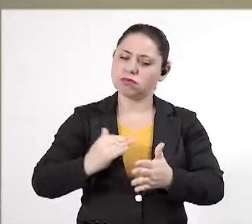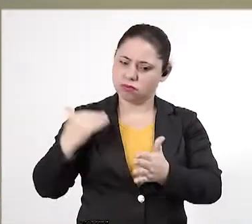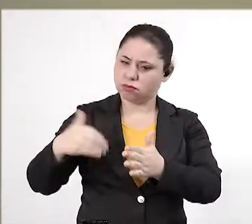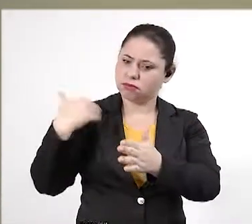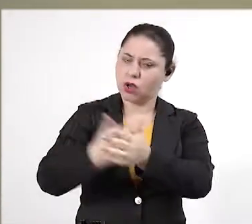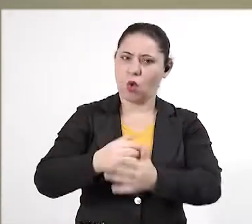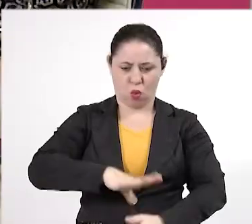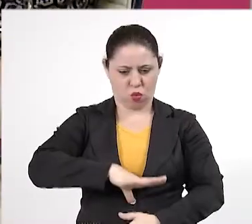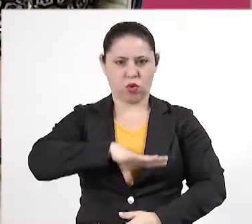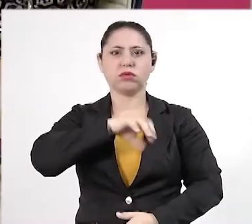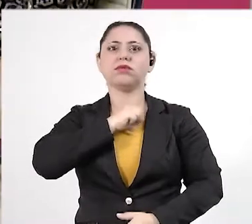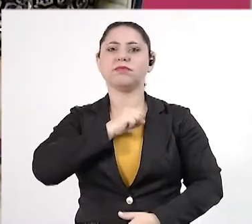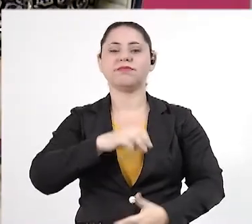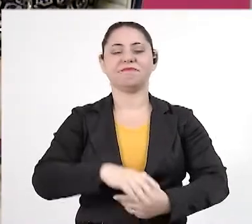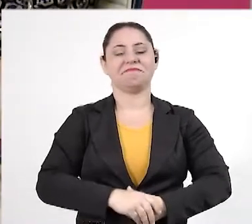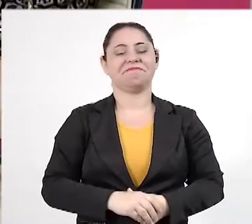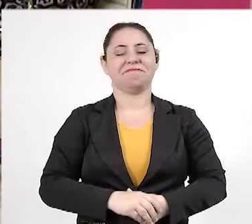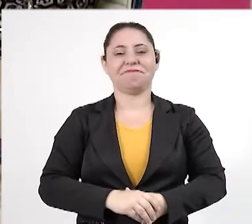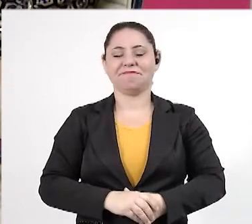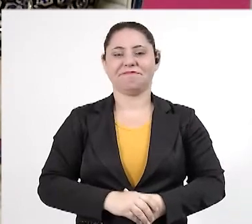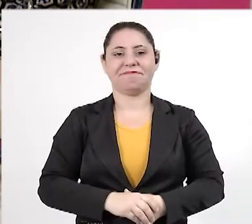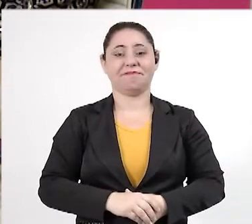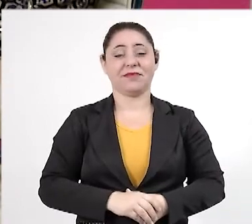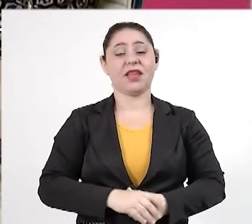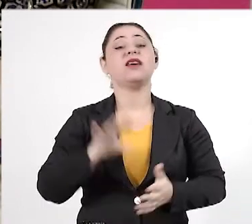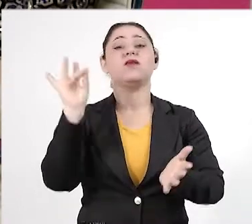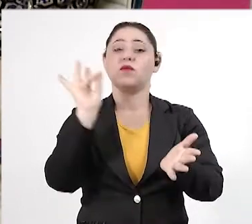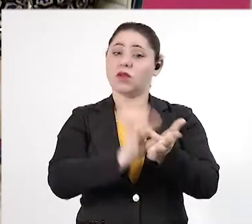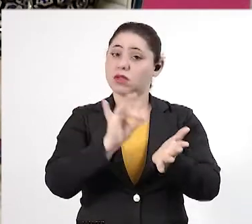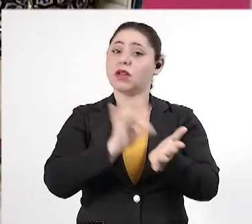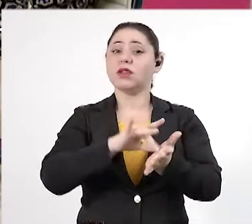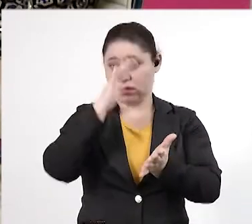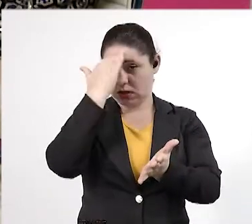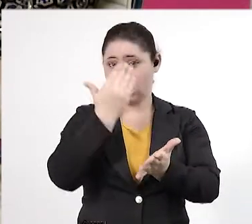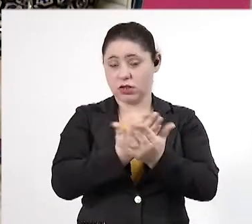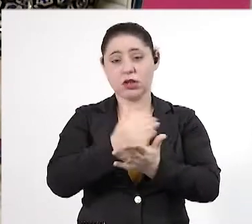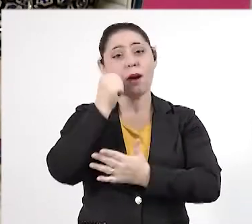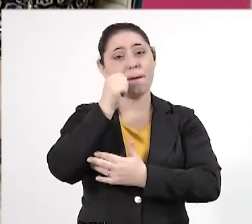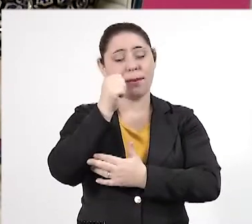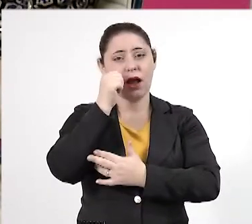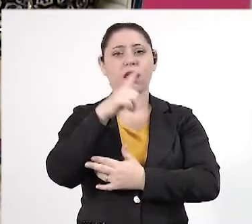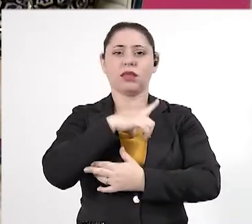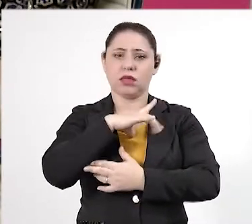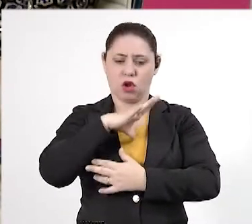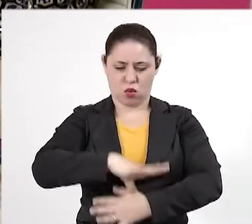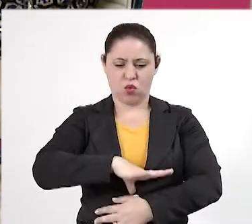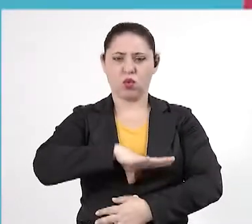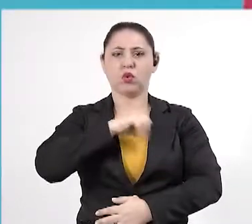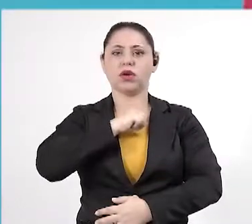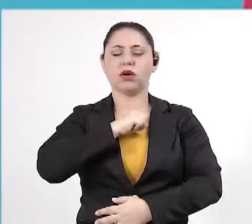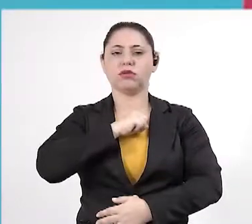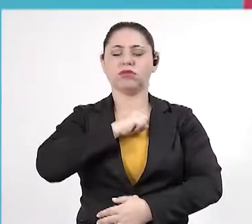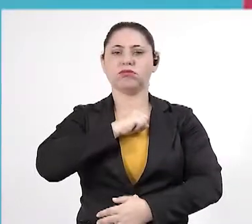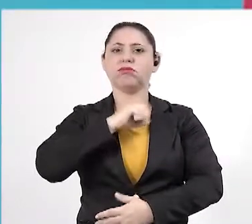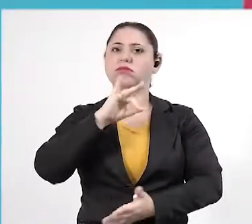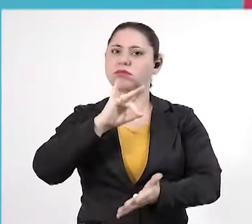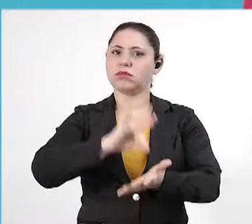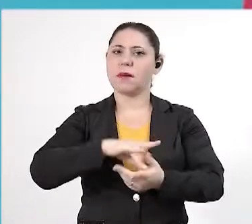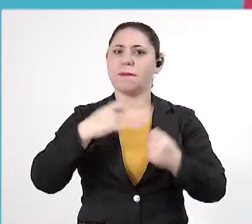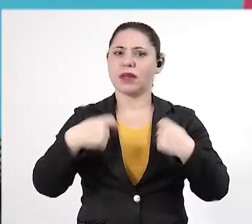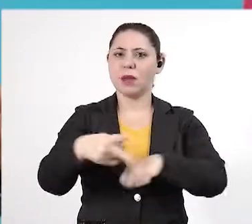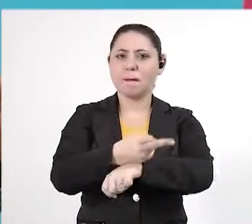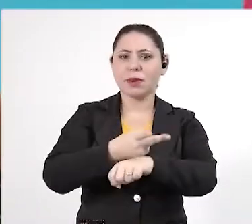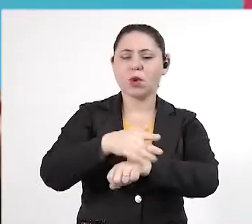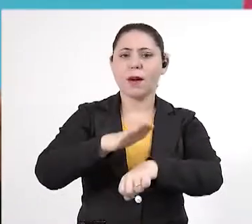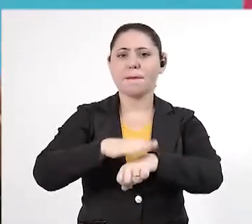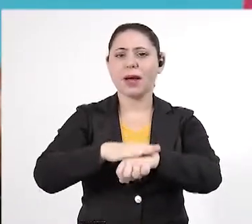e vá adiante. Coragem. Com coragem. Coragem. Exatamente. Eu acredito que as mulheres têm essa coragem, né? E elas